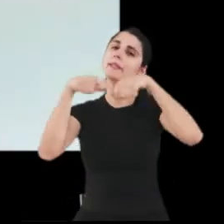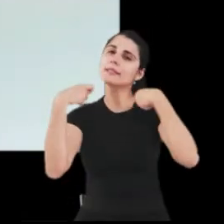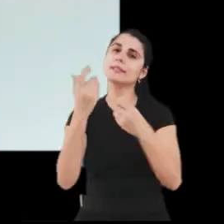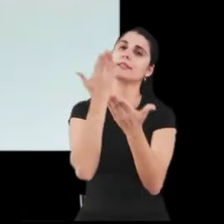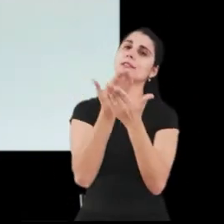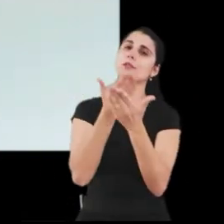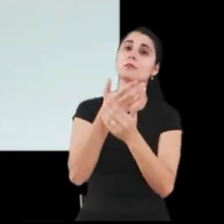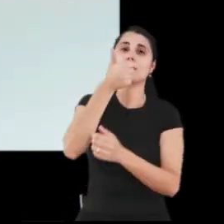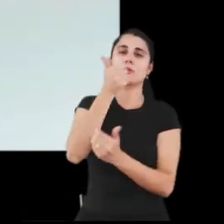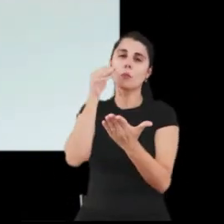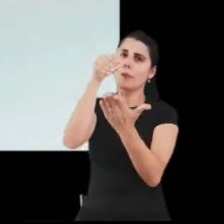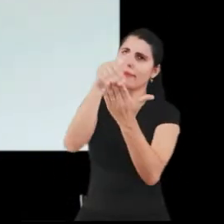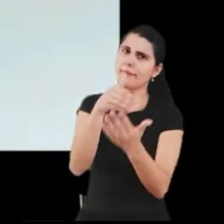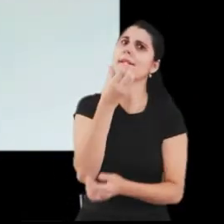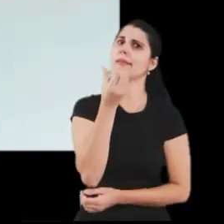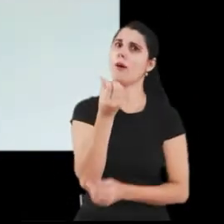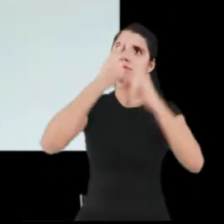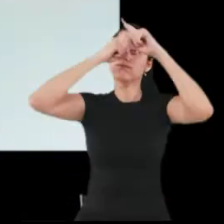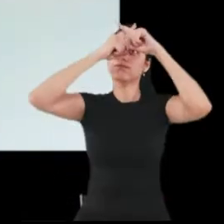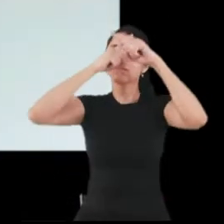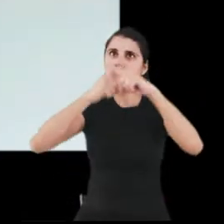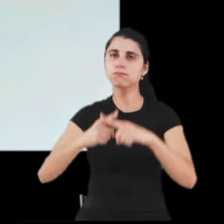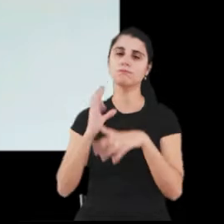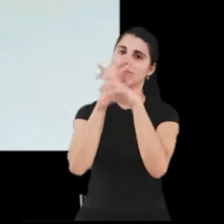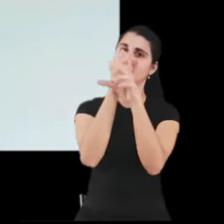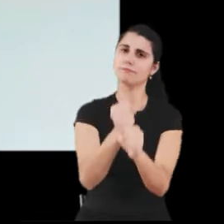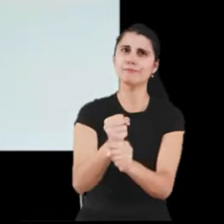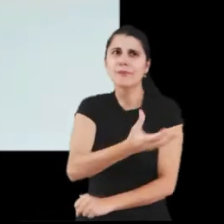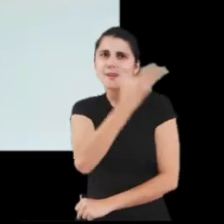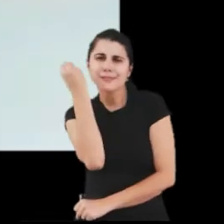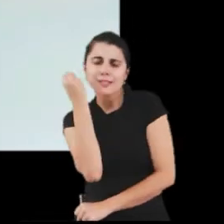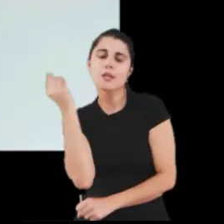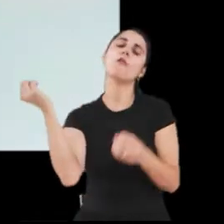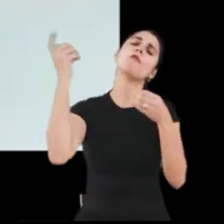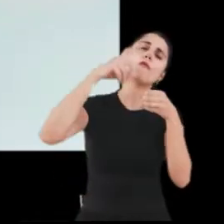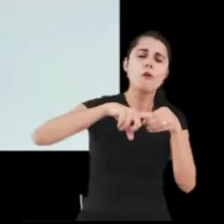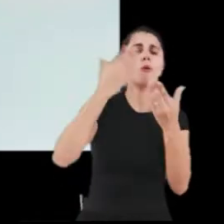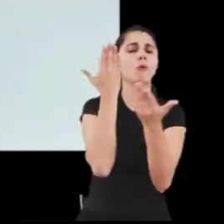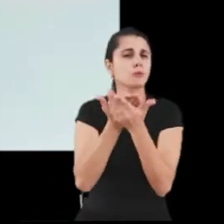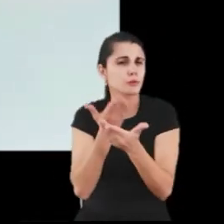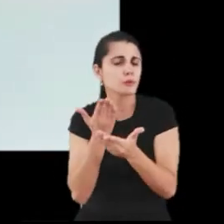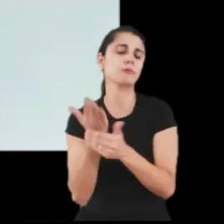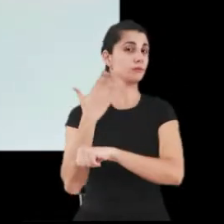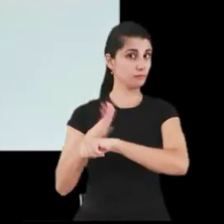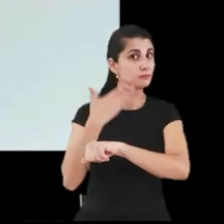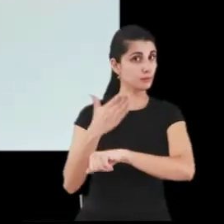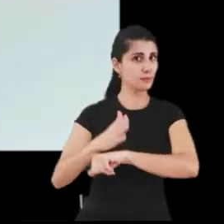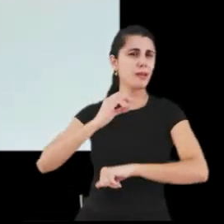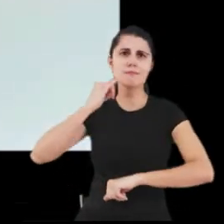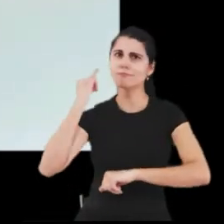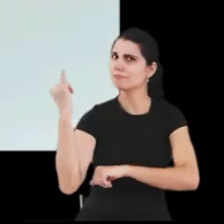9. Por favor. Então estude, está na dúvida, esqueceu como se faz a multiplicação, estude a tabuada.